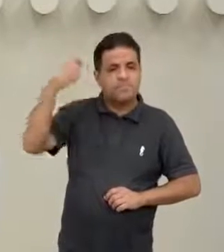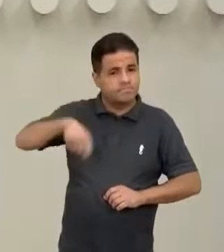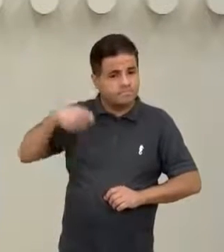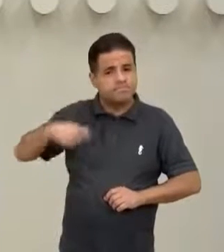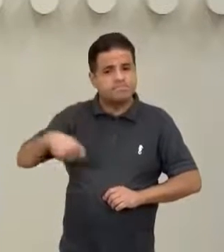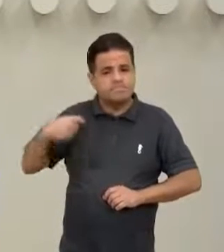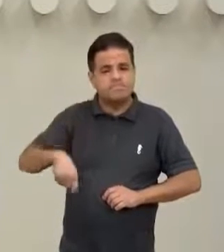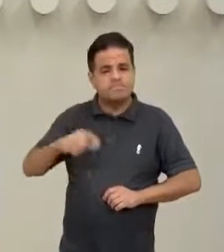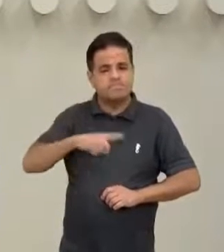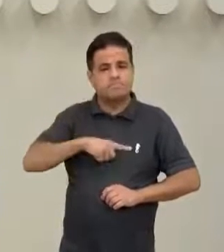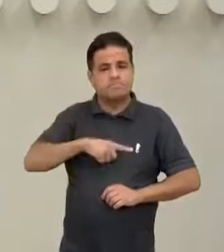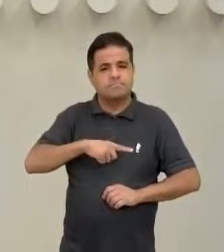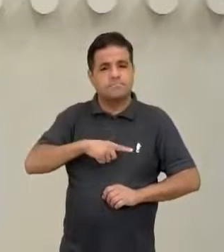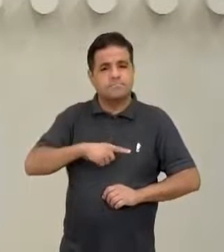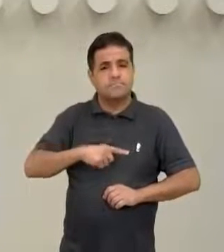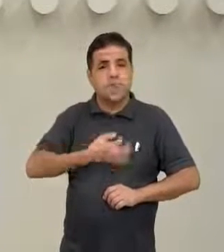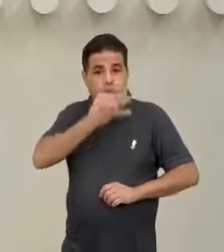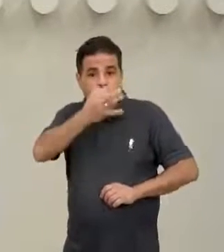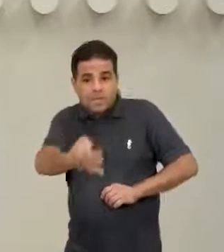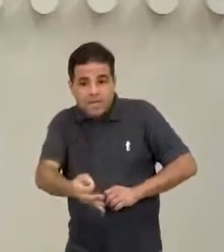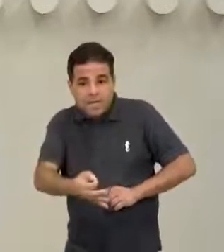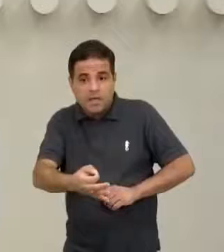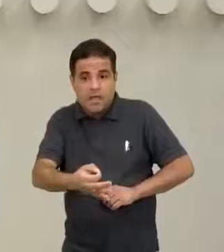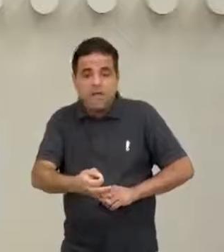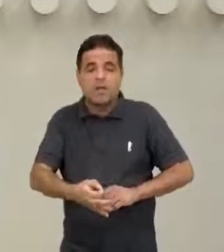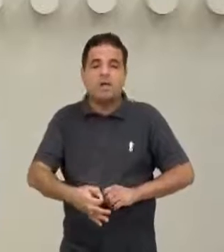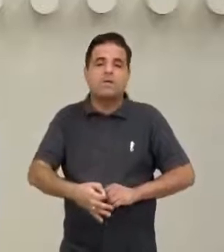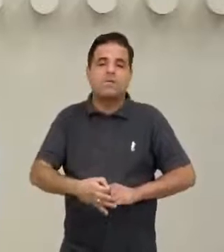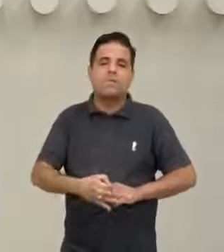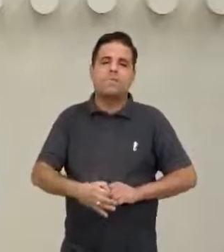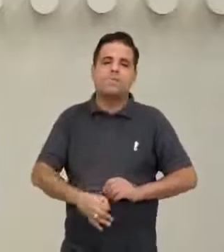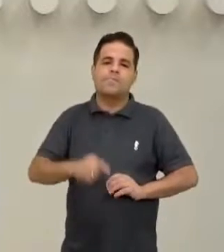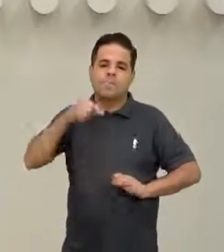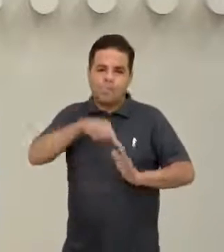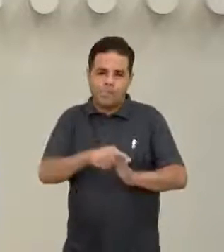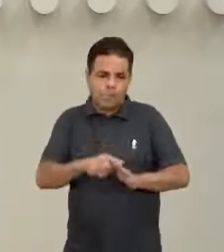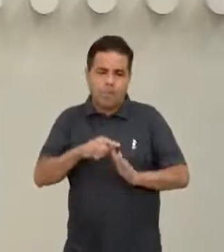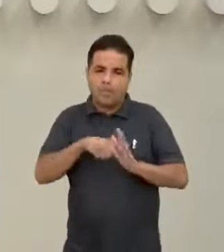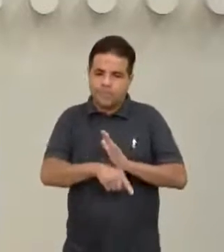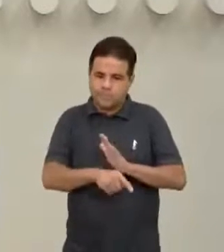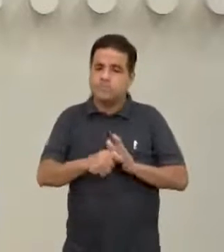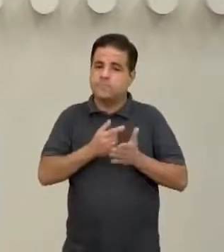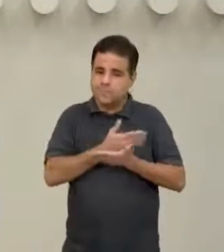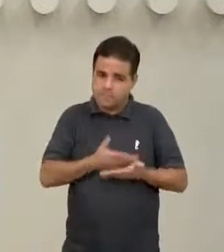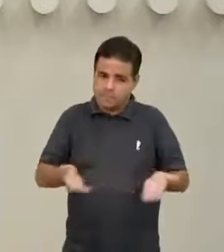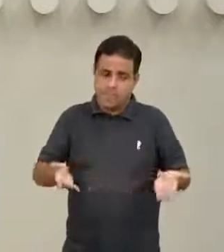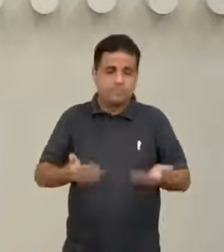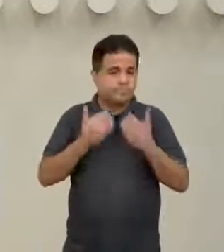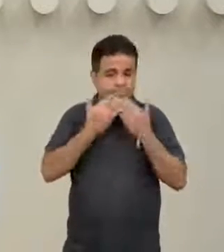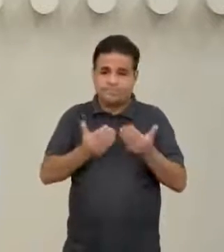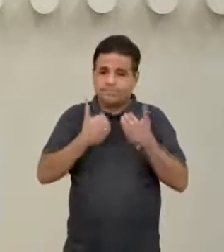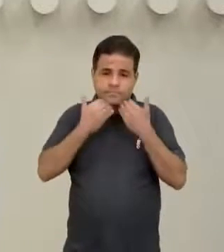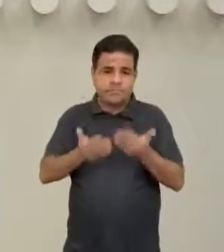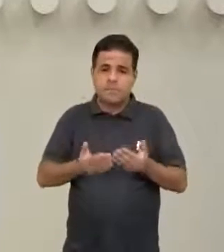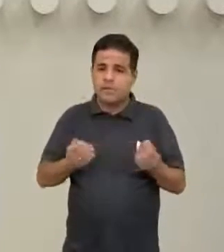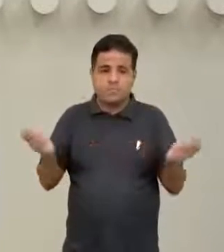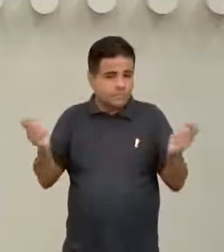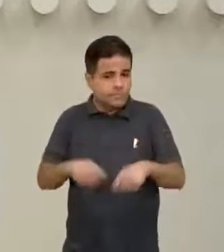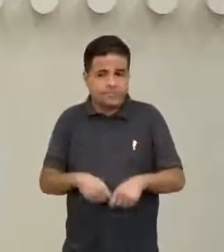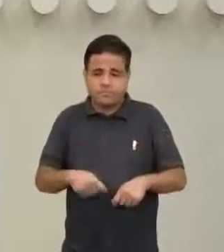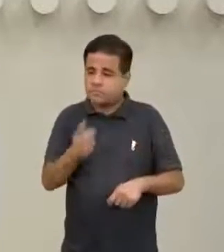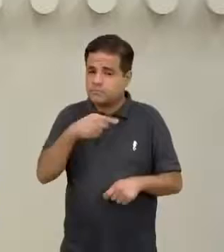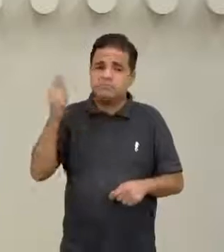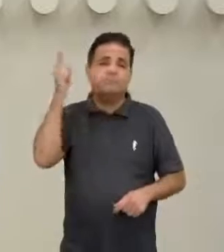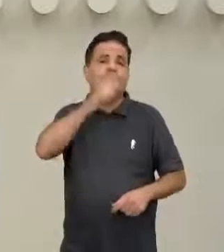necessário a opinião com fundamentação. Não é necessário não é possível que a